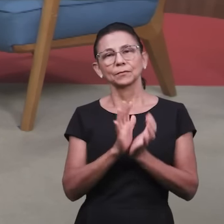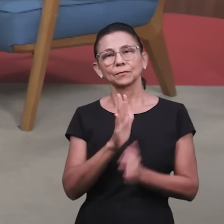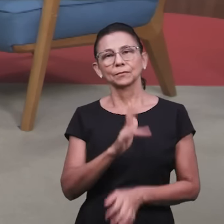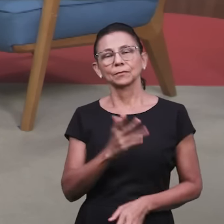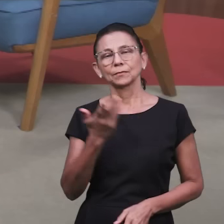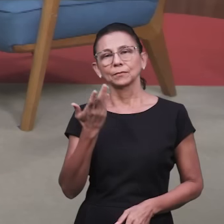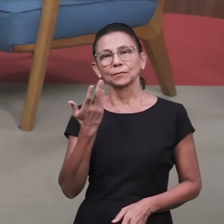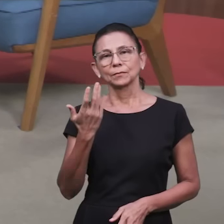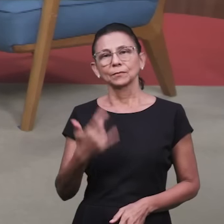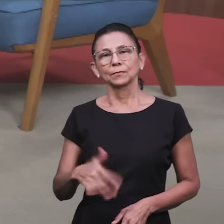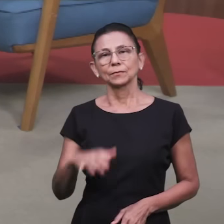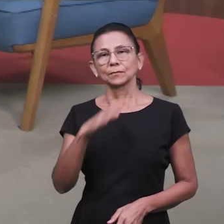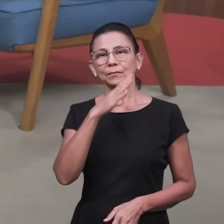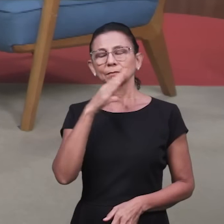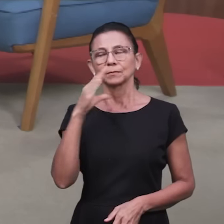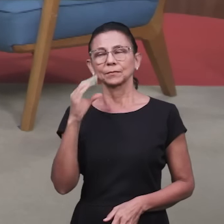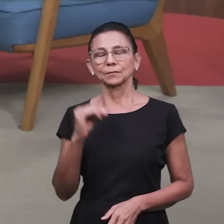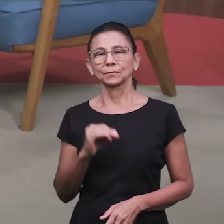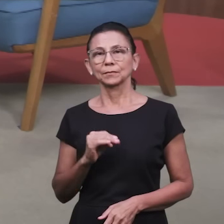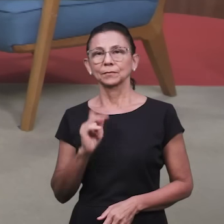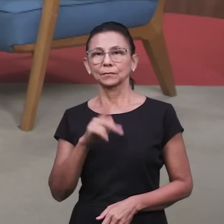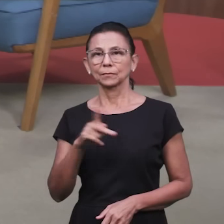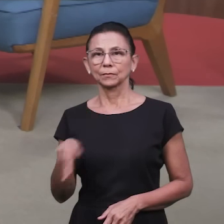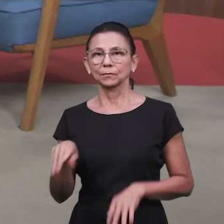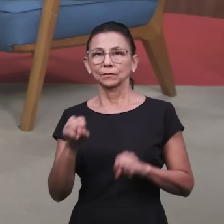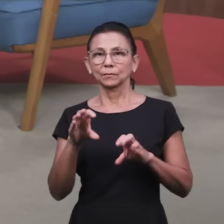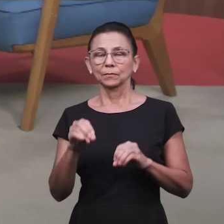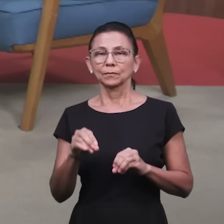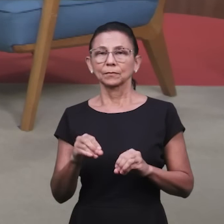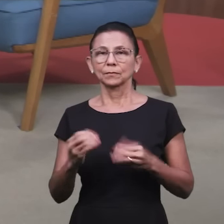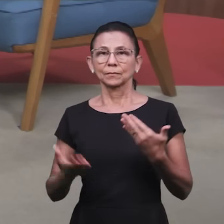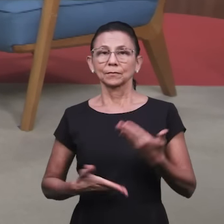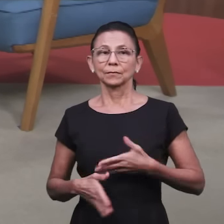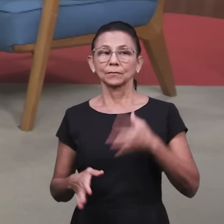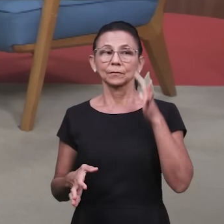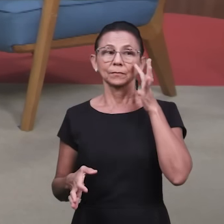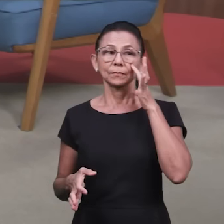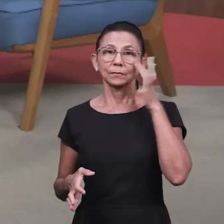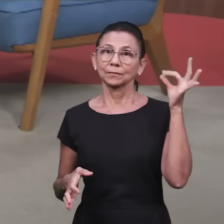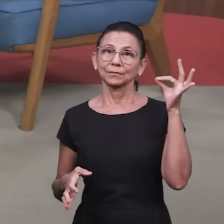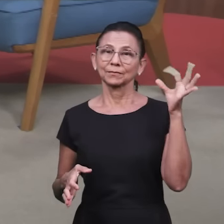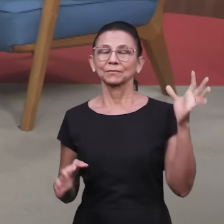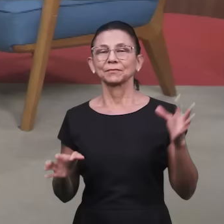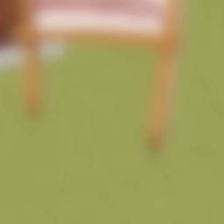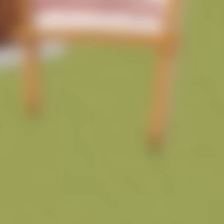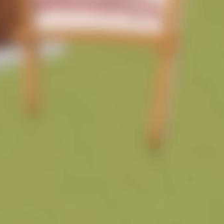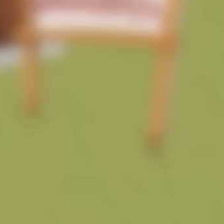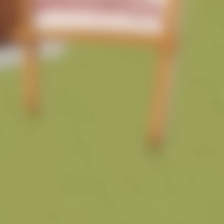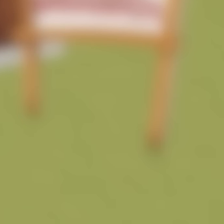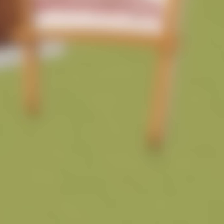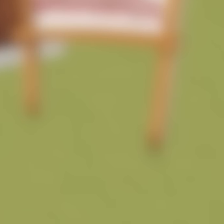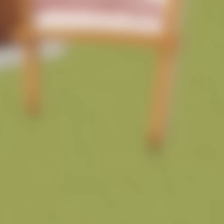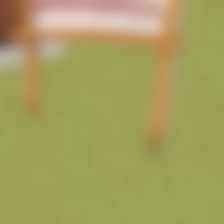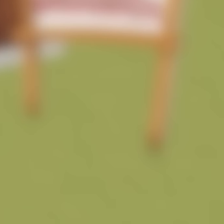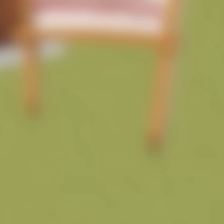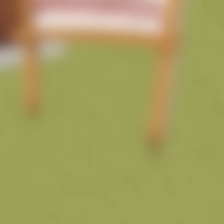intermediários e adolescentes, a professora Carla Figueiredo vai falar sobre o tema Os Servos Vigilantes.